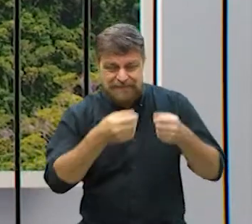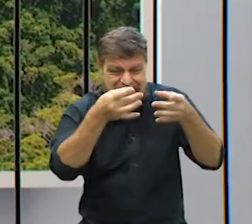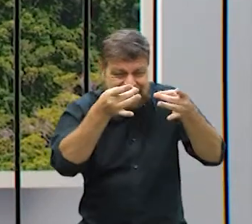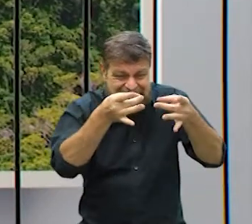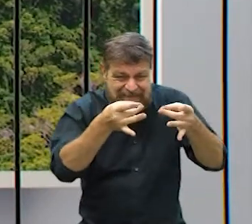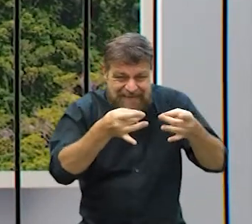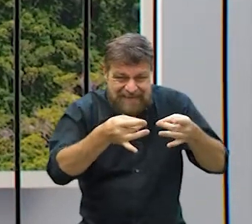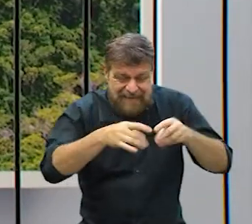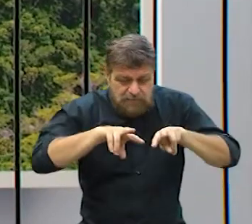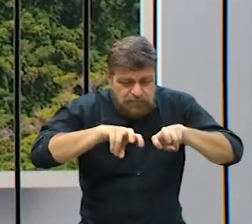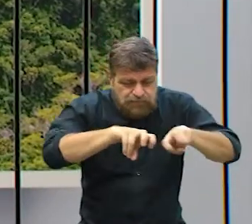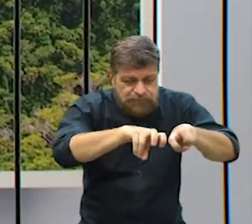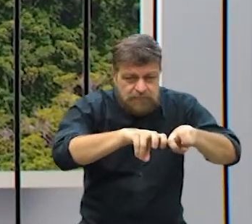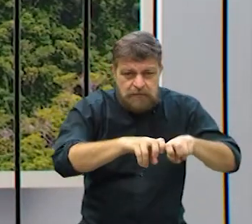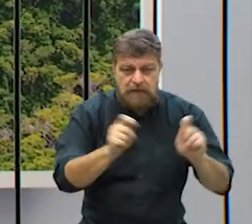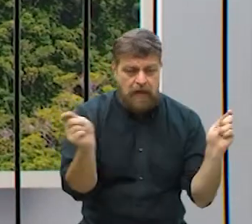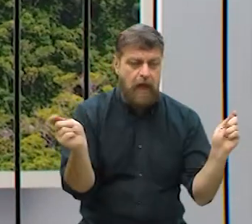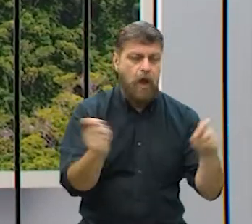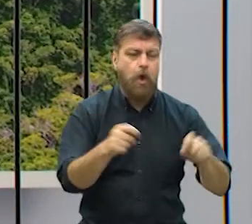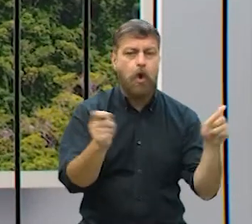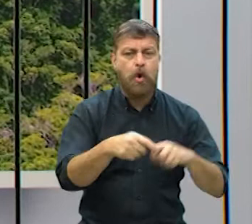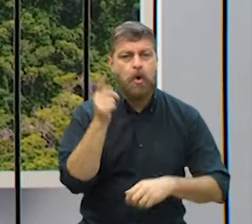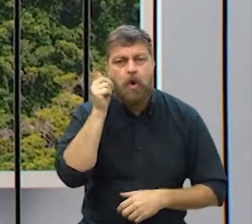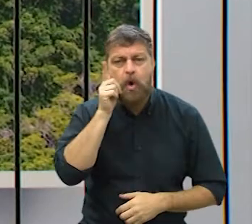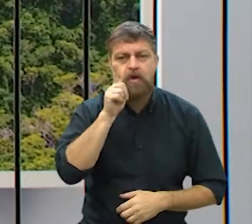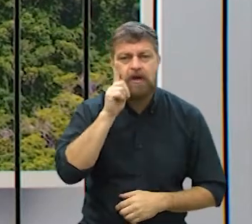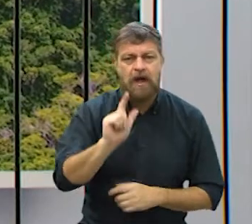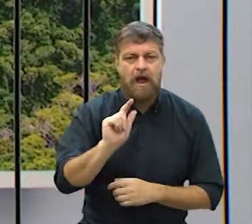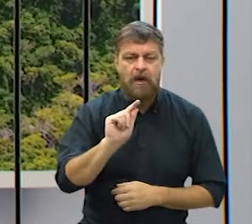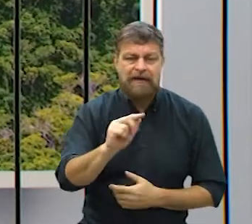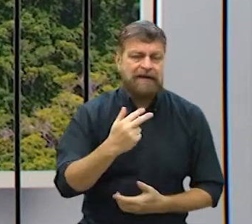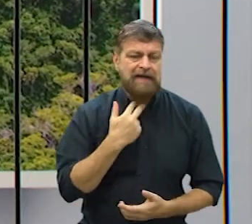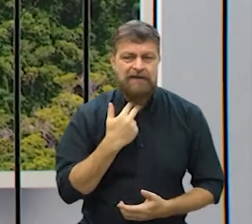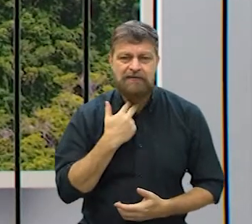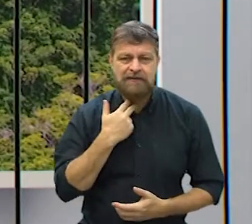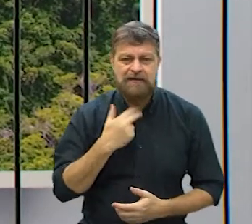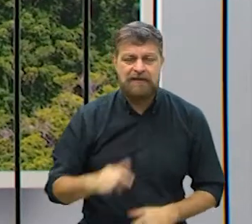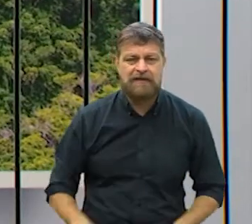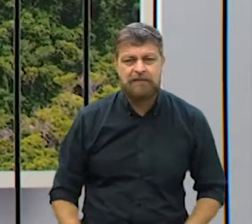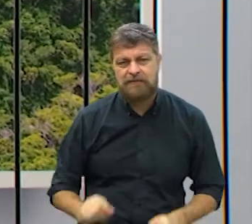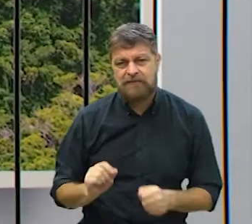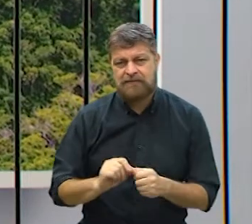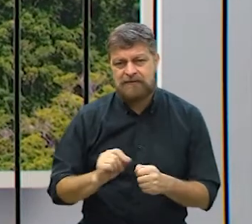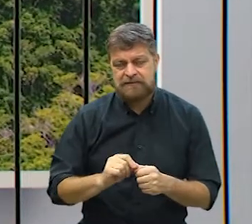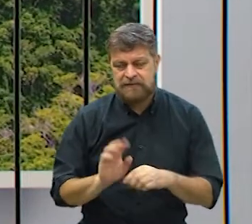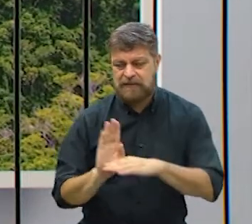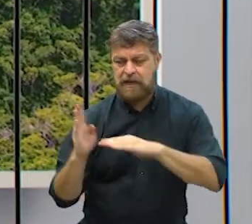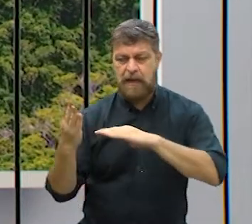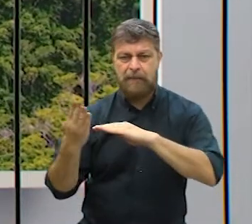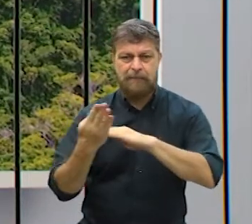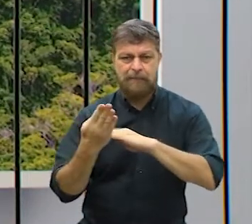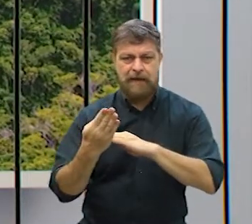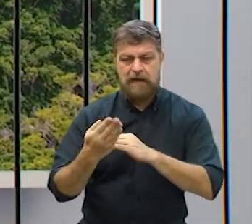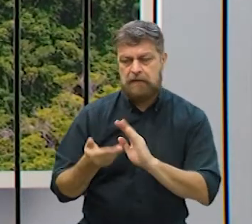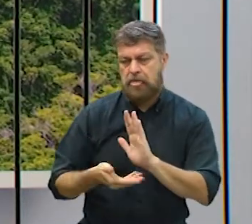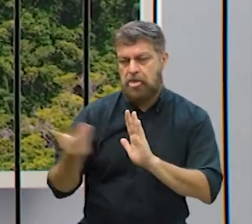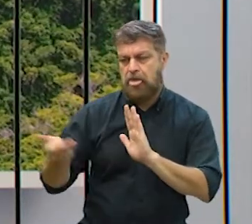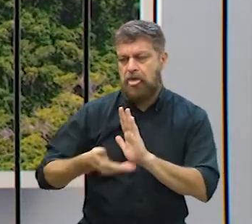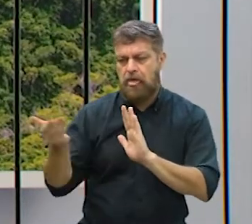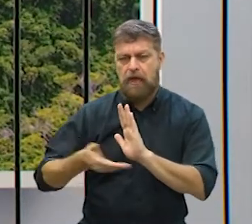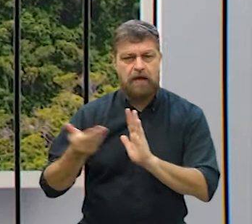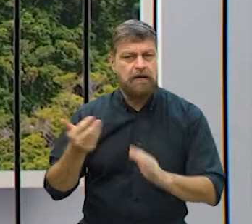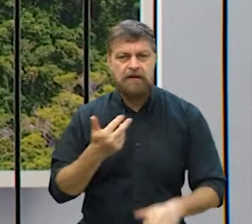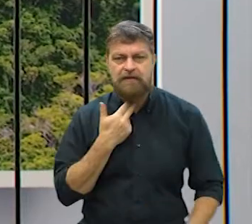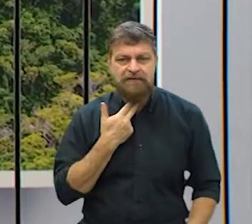temos que aprimorar e permitir que aquilo que vai é imutável. Nós não vamos tirar bairros e mais bairros